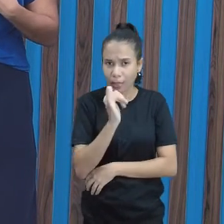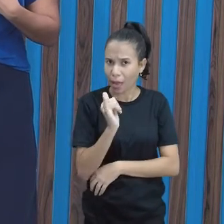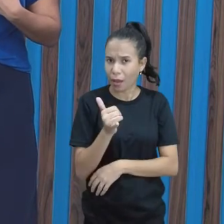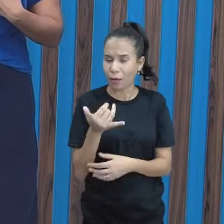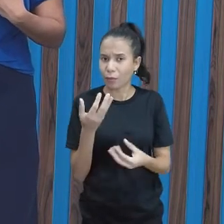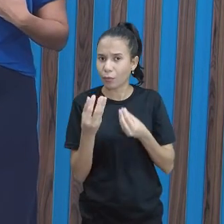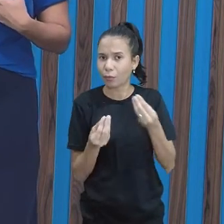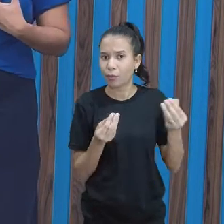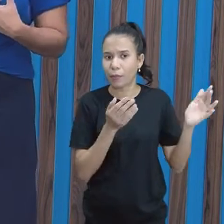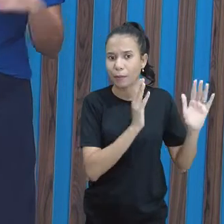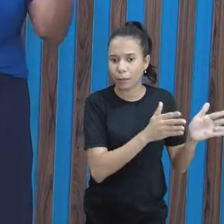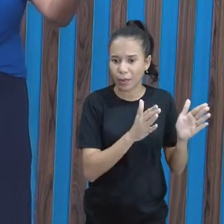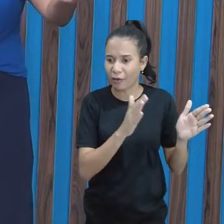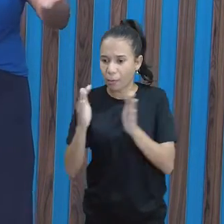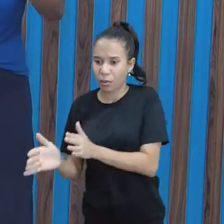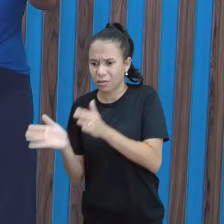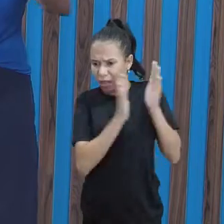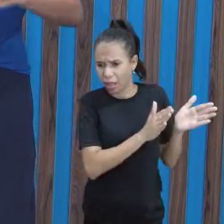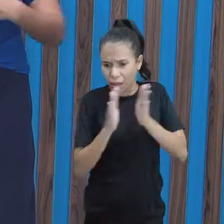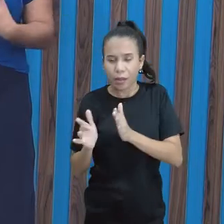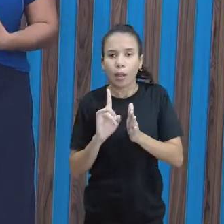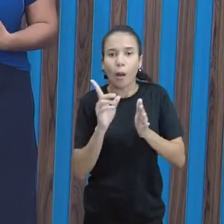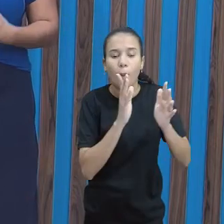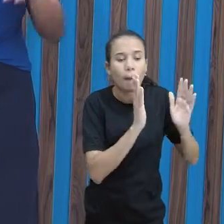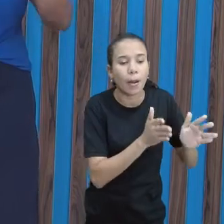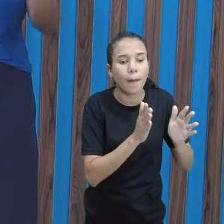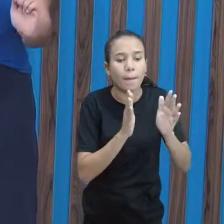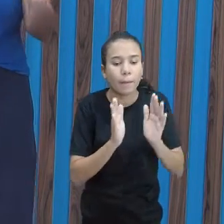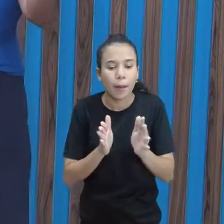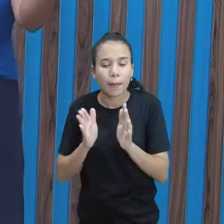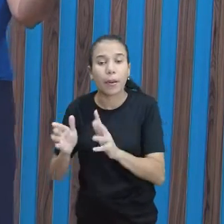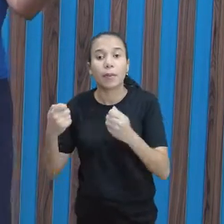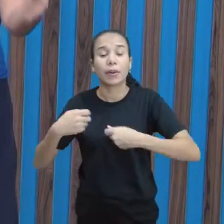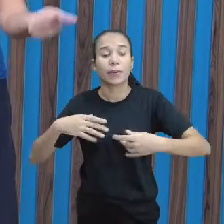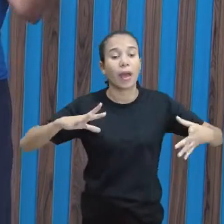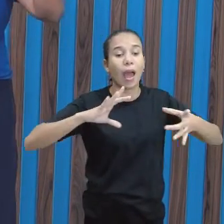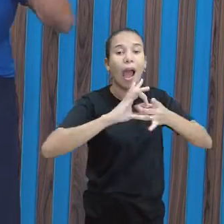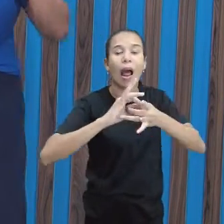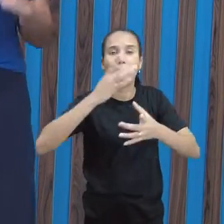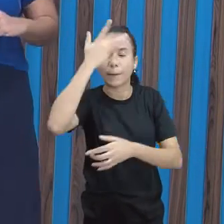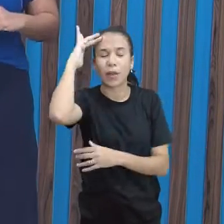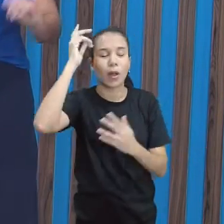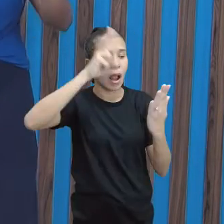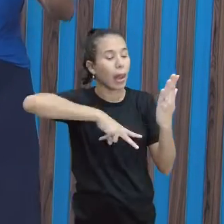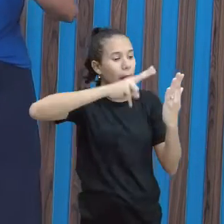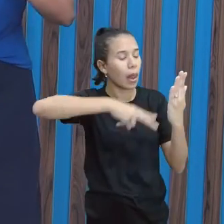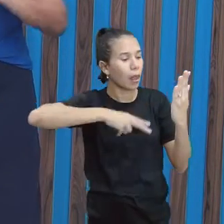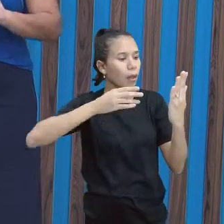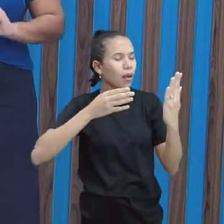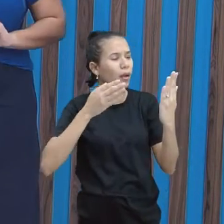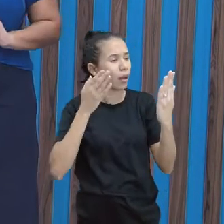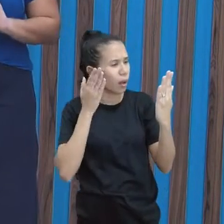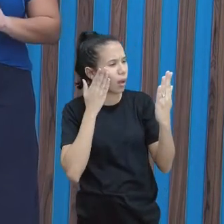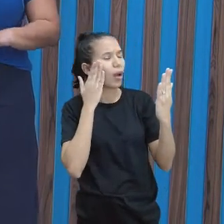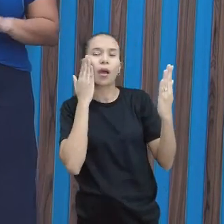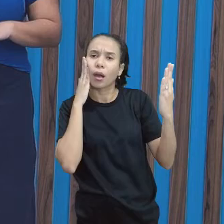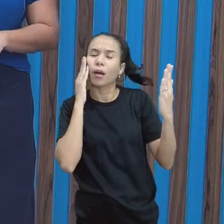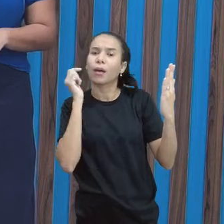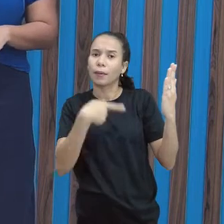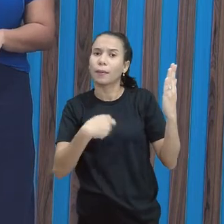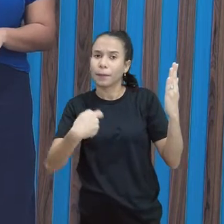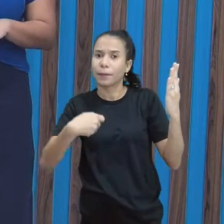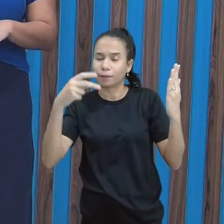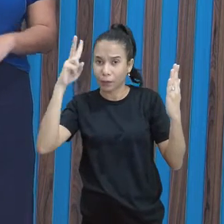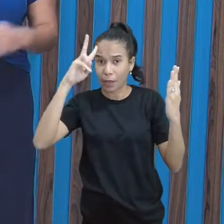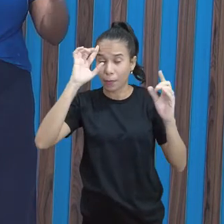vão ter que criar ali uma relação. Para que, para quem leia, faça sentido. Que é também um outro ponto que a gente precisa